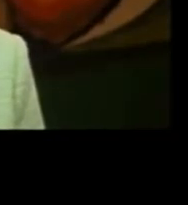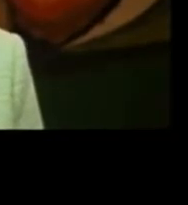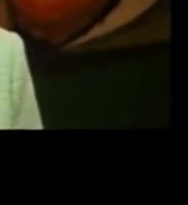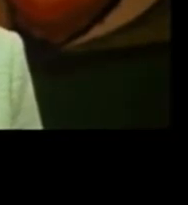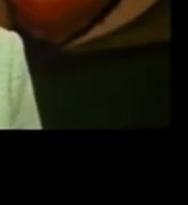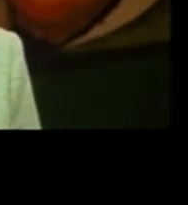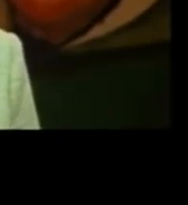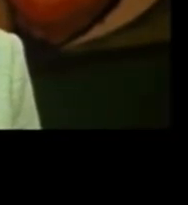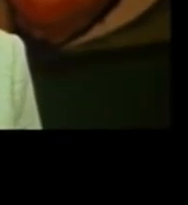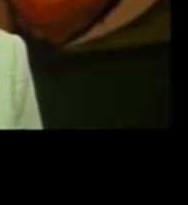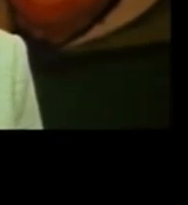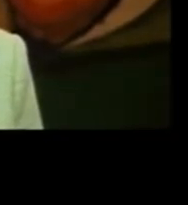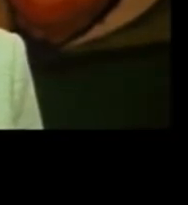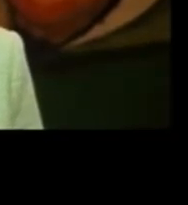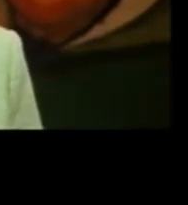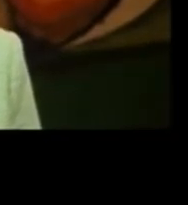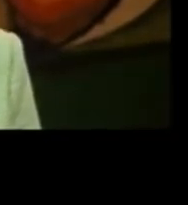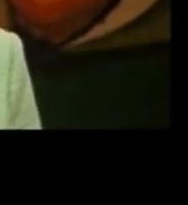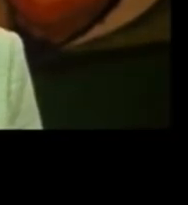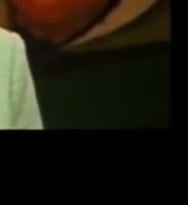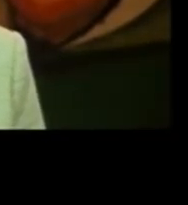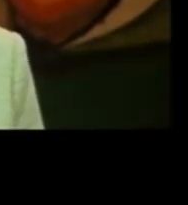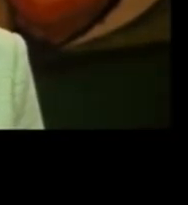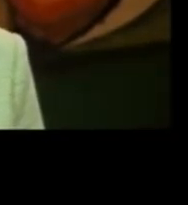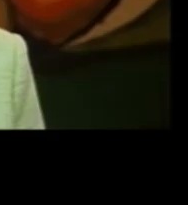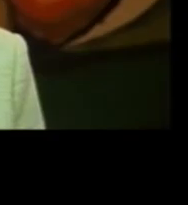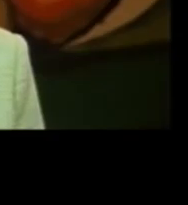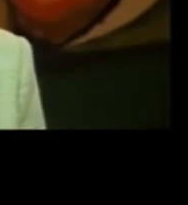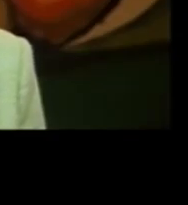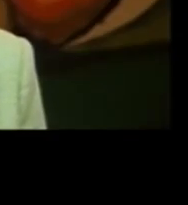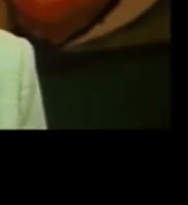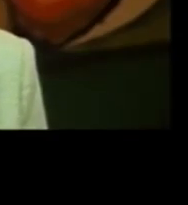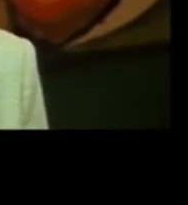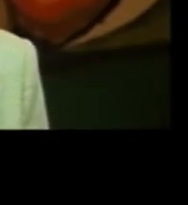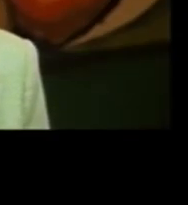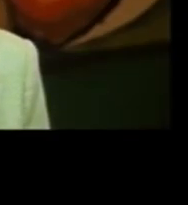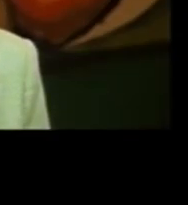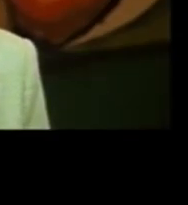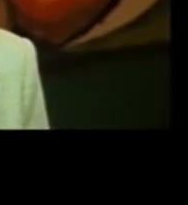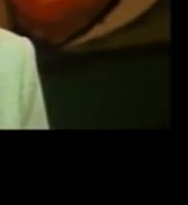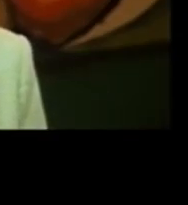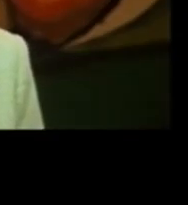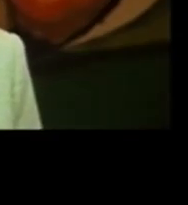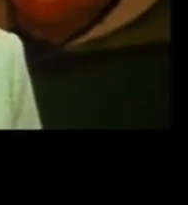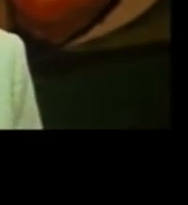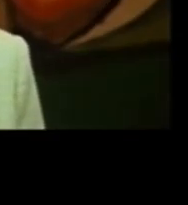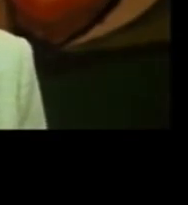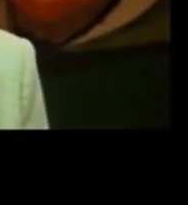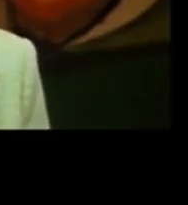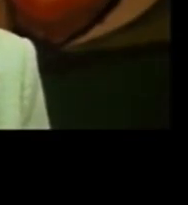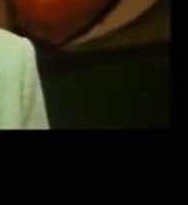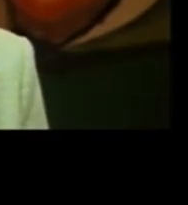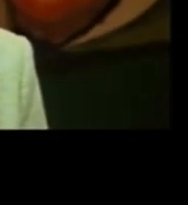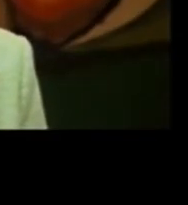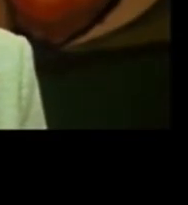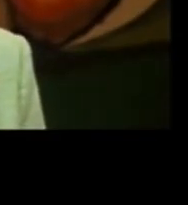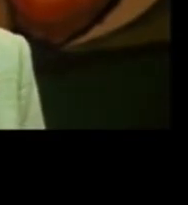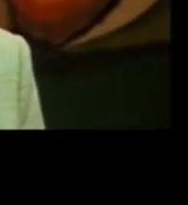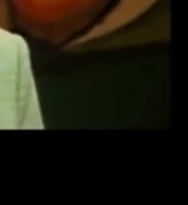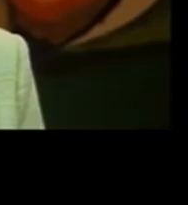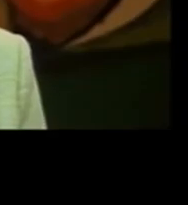indígena, principalmente, o que me ocorre agora lembrar, por exemplo, a questão das pinturas, a questão dos